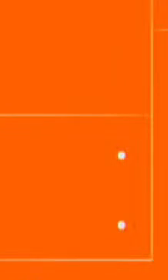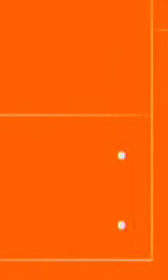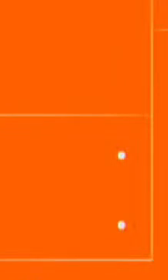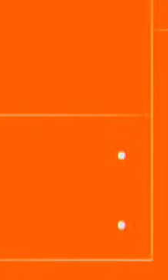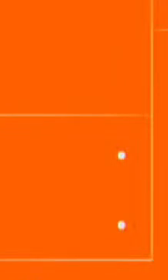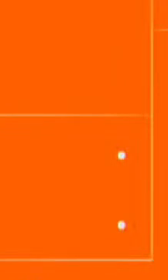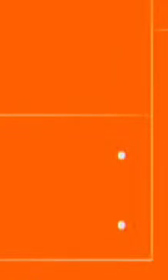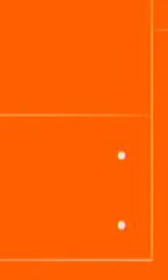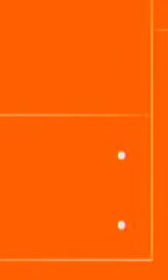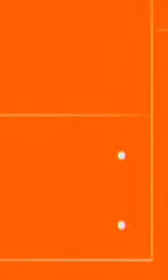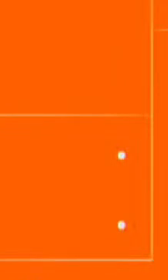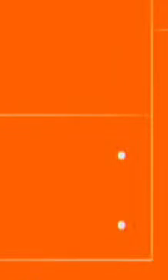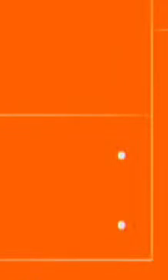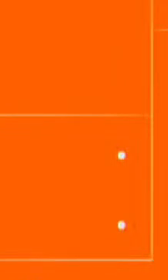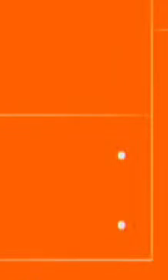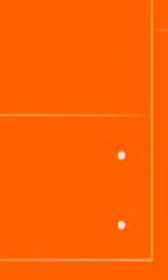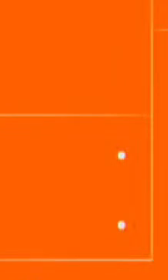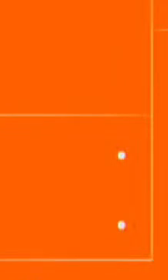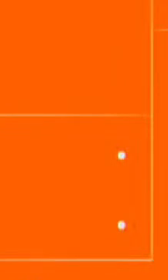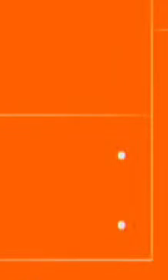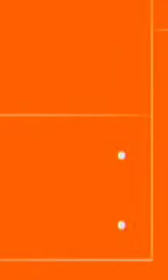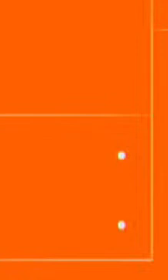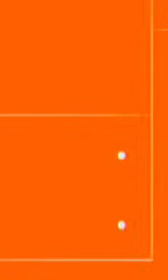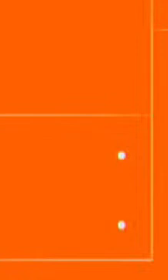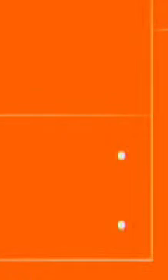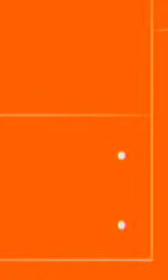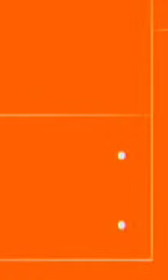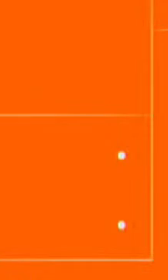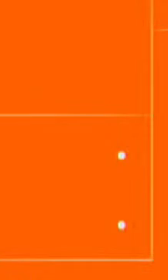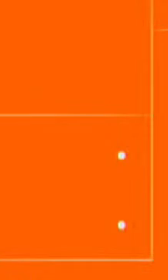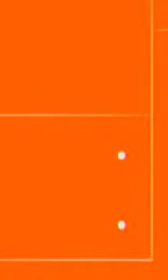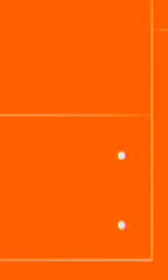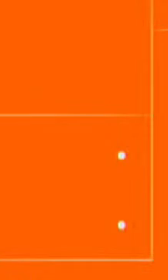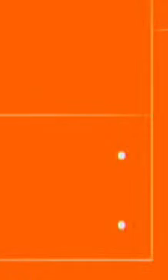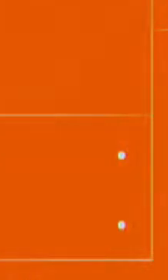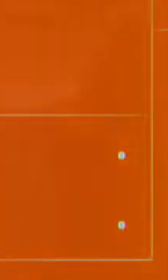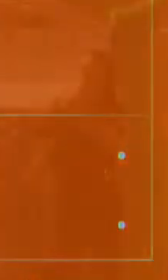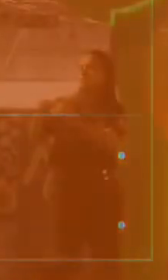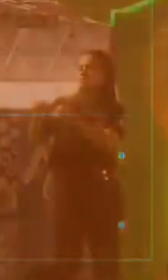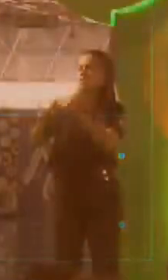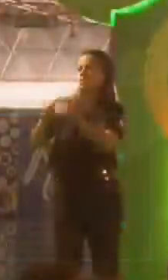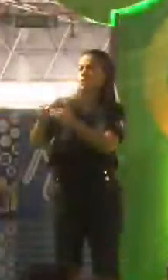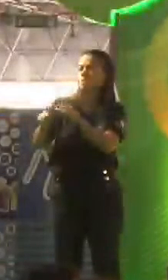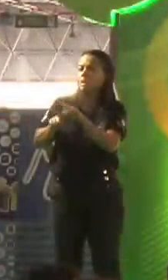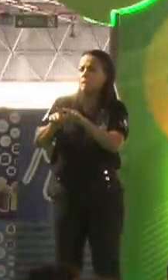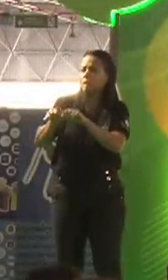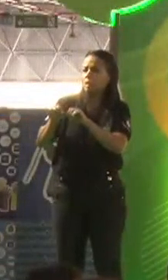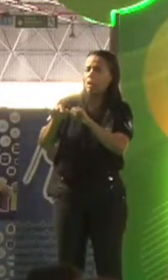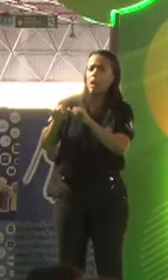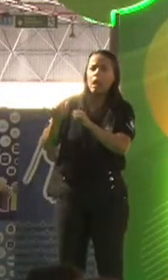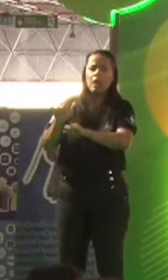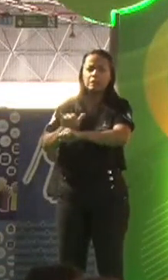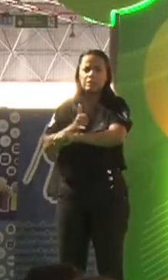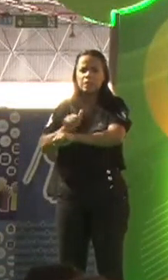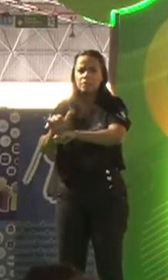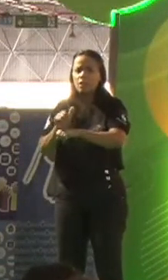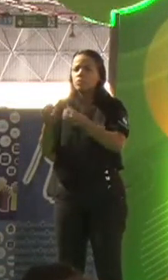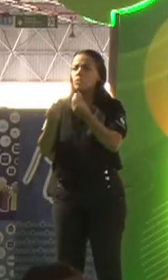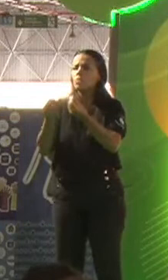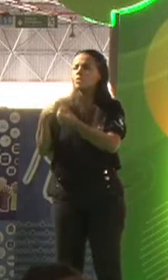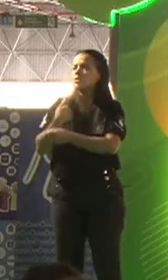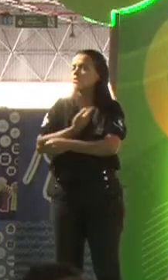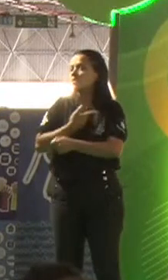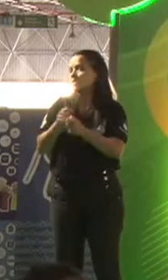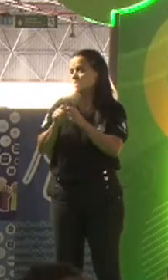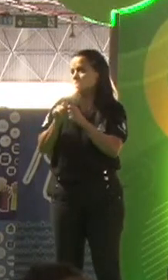a regulação seja importante mas porque a gente não desenvolveu antes uma estratégia sobre o que a gente quer fazer eu pego como exemplo o que aconteceu com